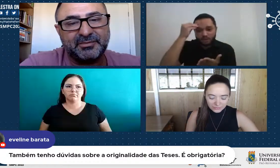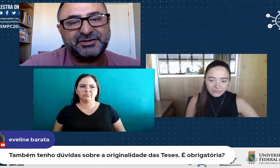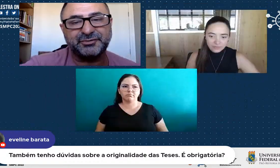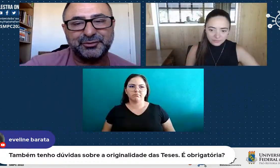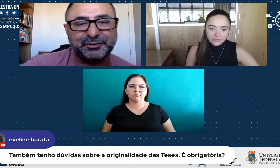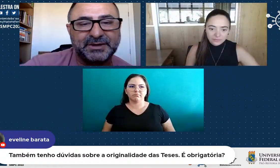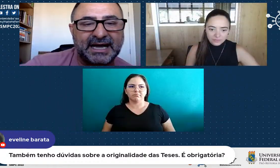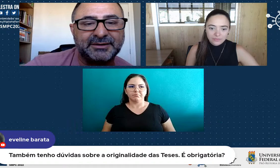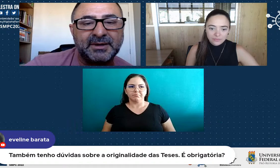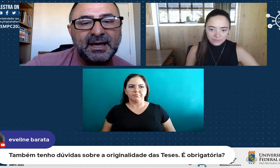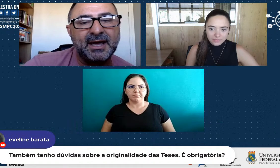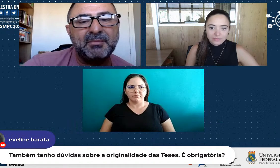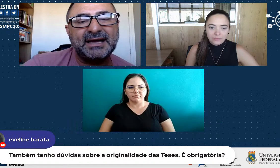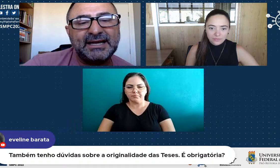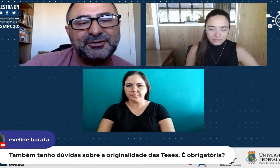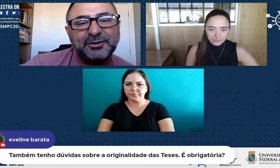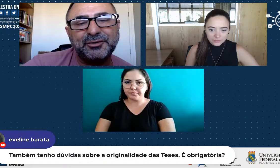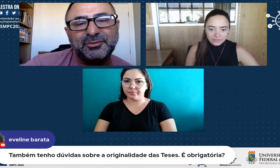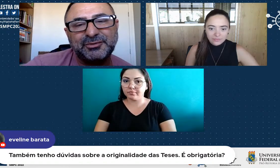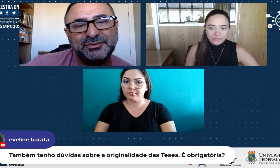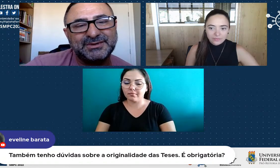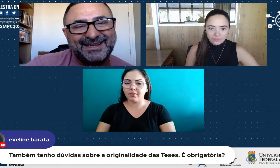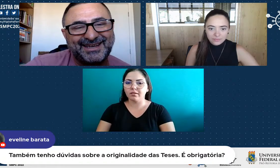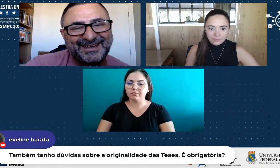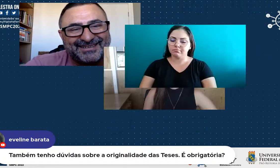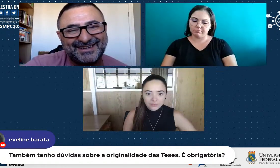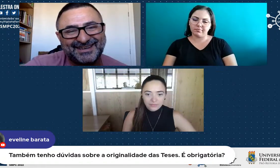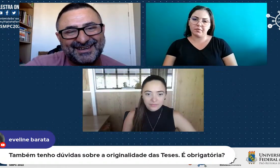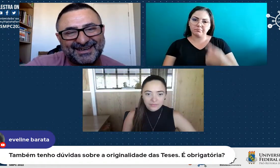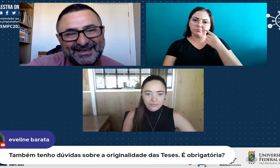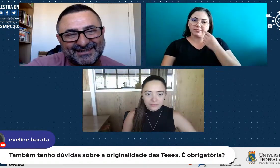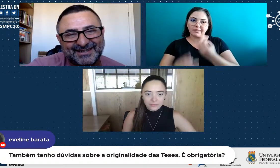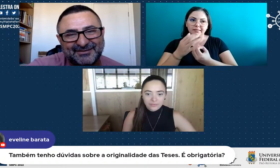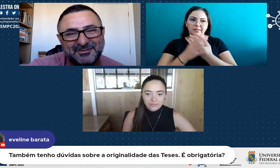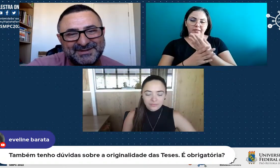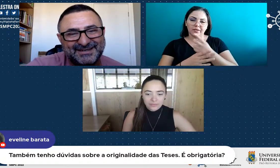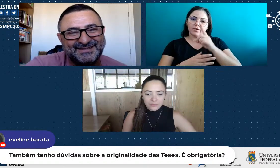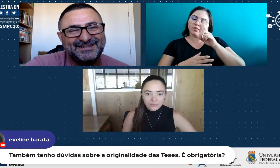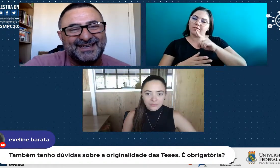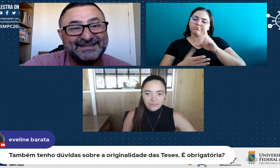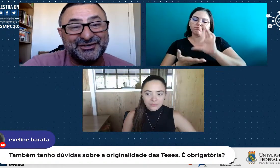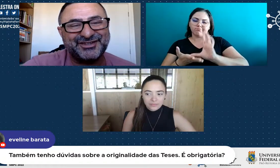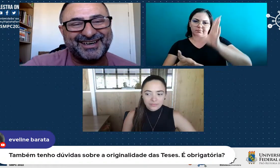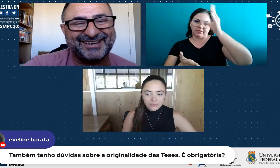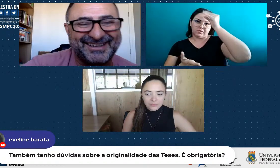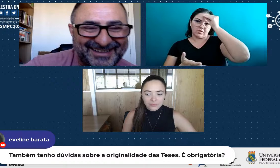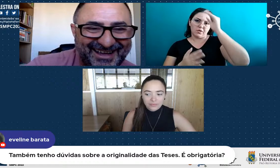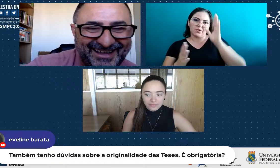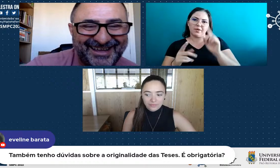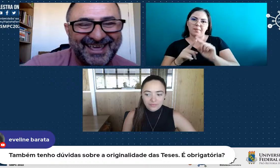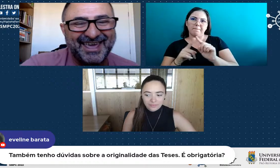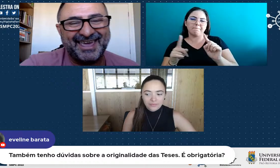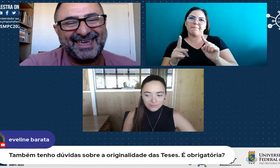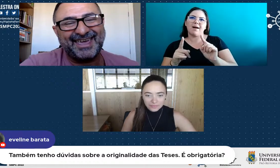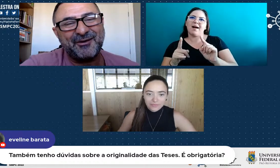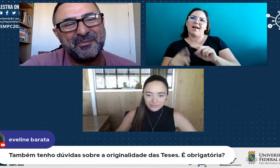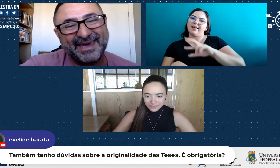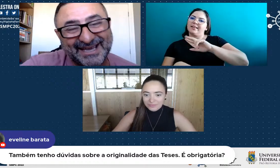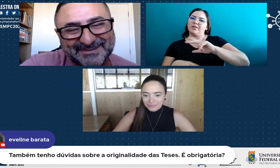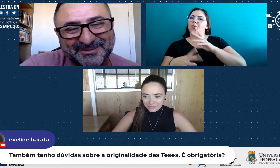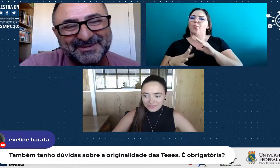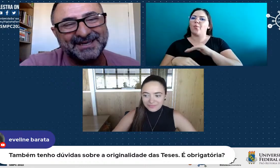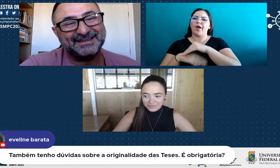ser realmente num doutorado, mas nem todo mundo tem essa vamos dizer assim, essa estrela, né?